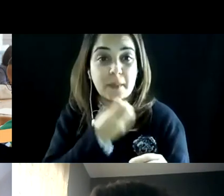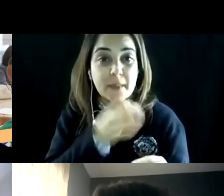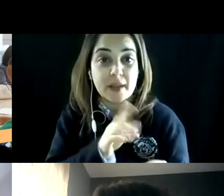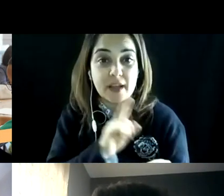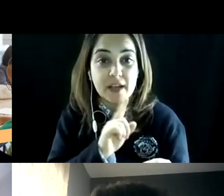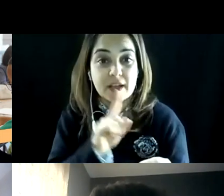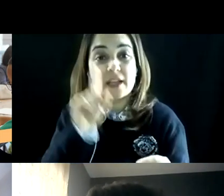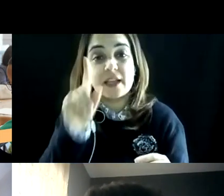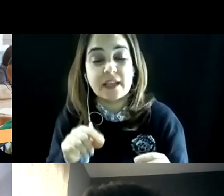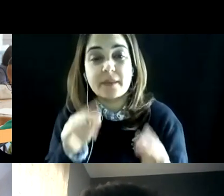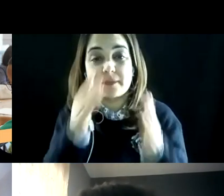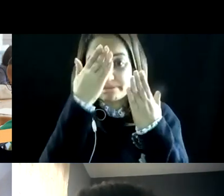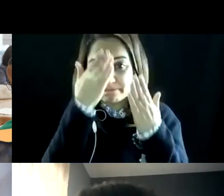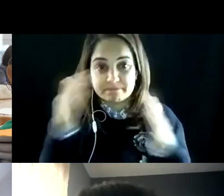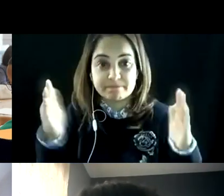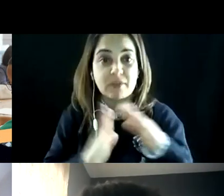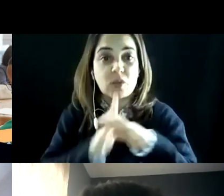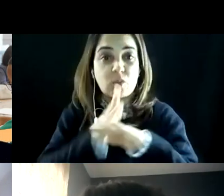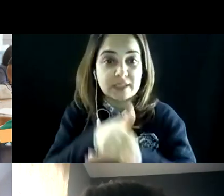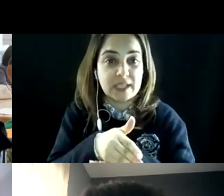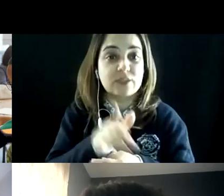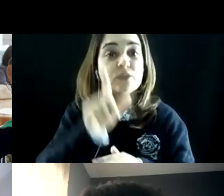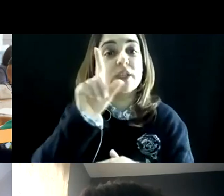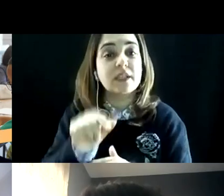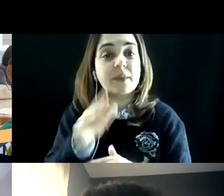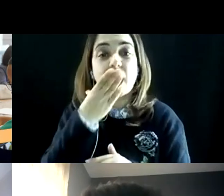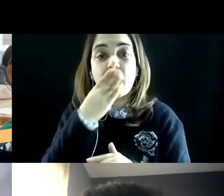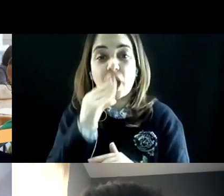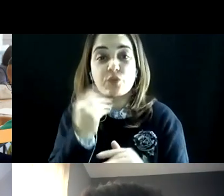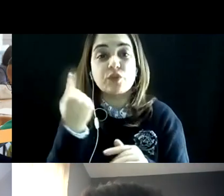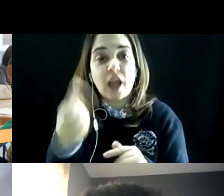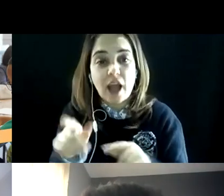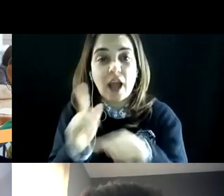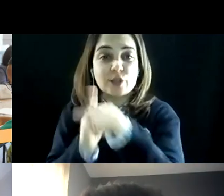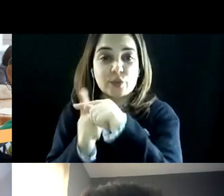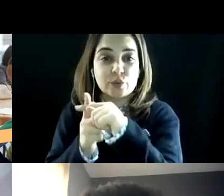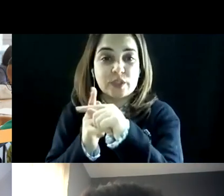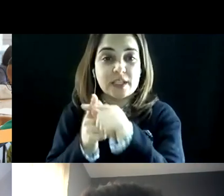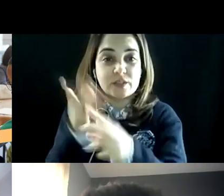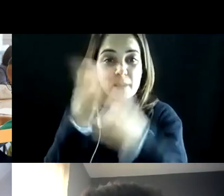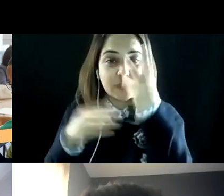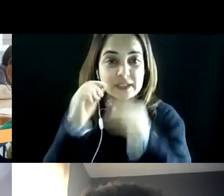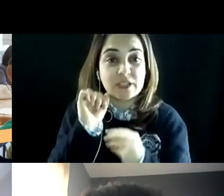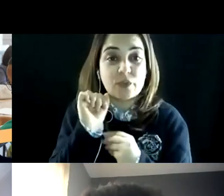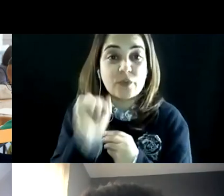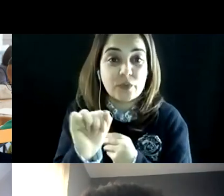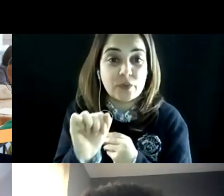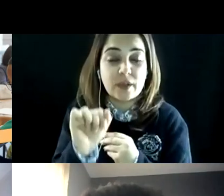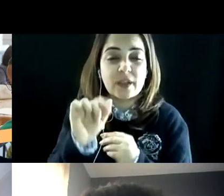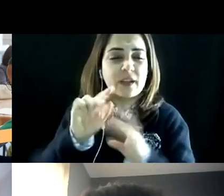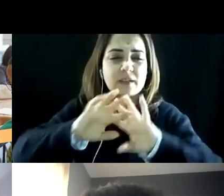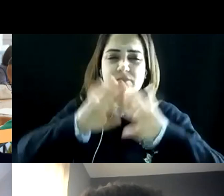esta democraticidade no acesso e esta possibilidade dos alunos terem sucesso nas suas aprendizagens e a todos os